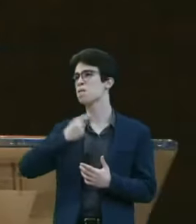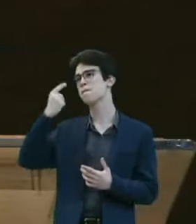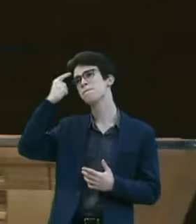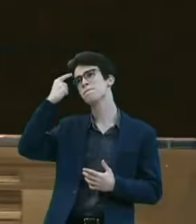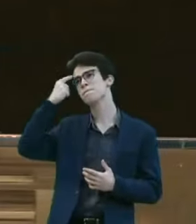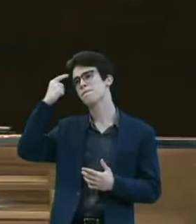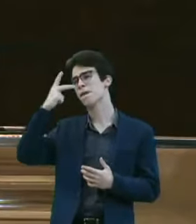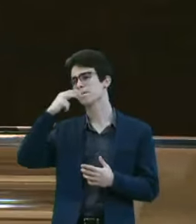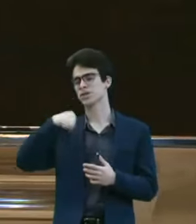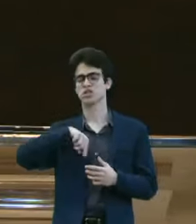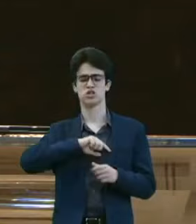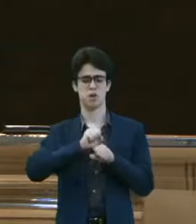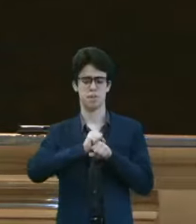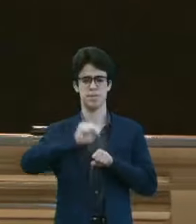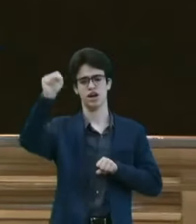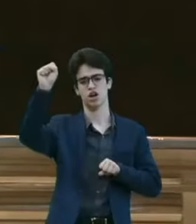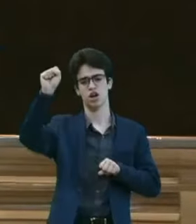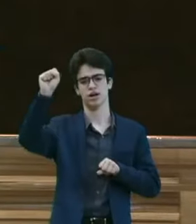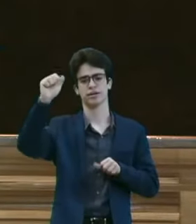ser super-heróis.